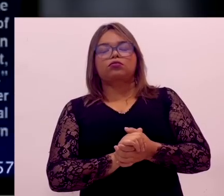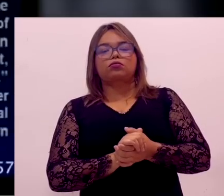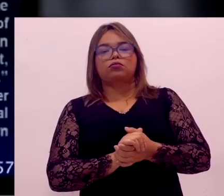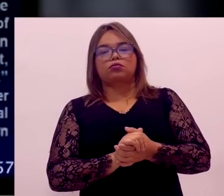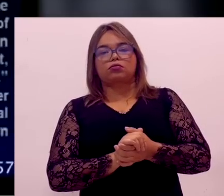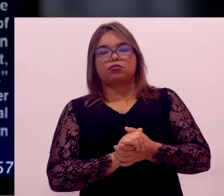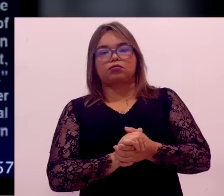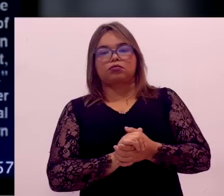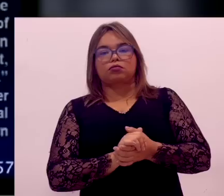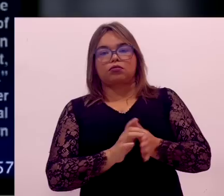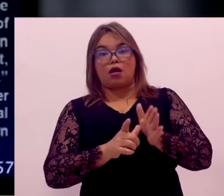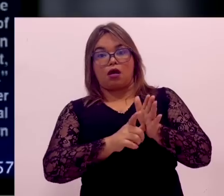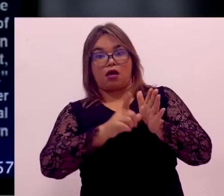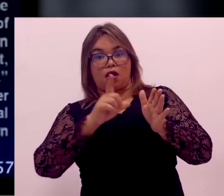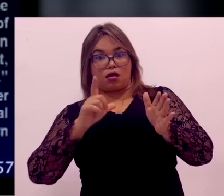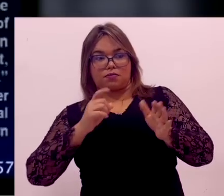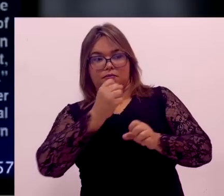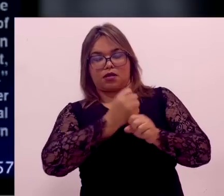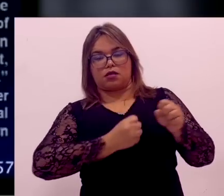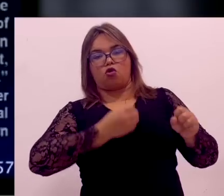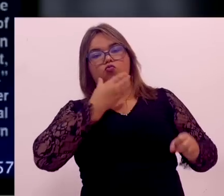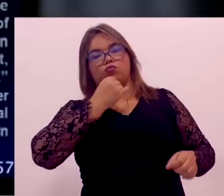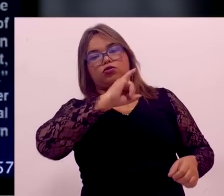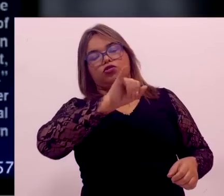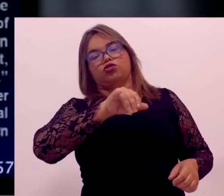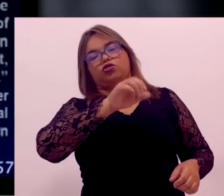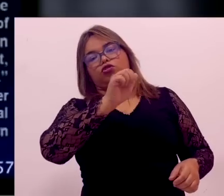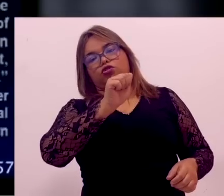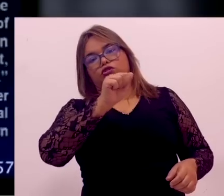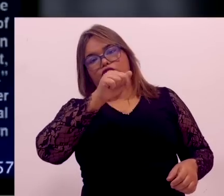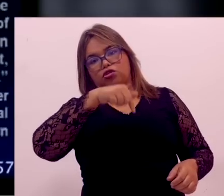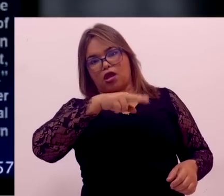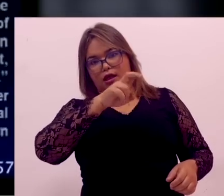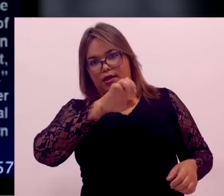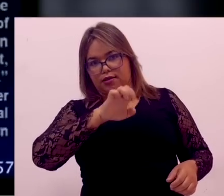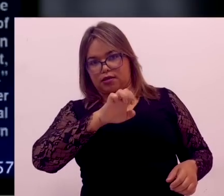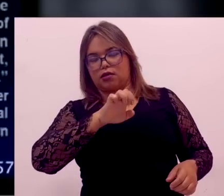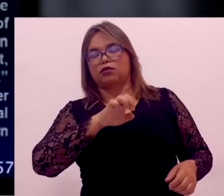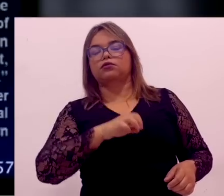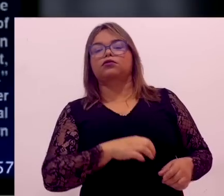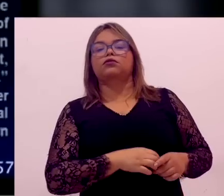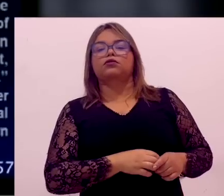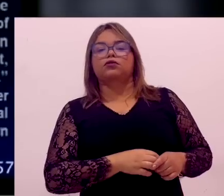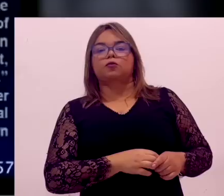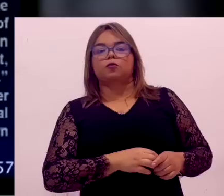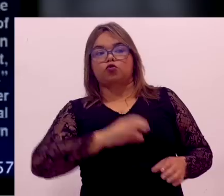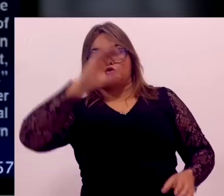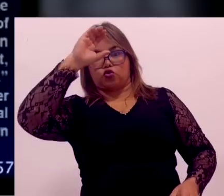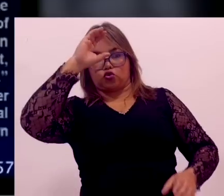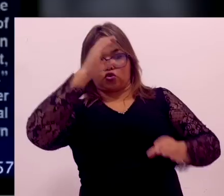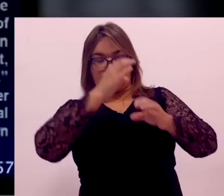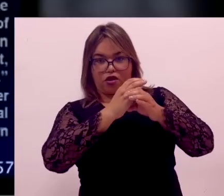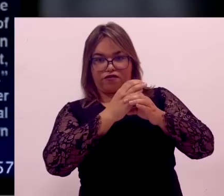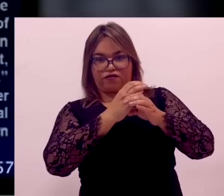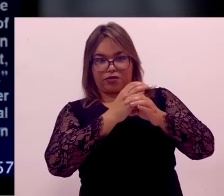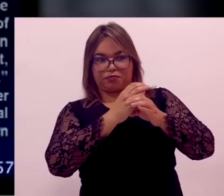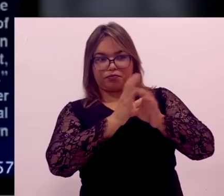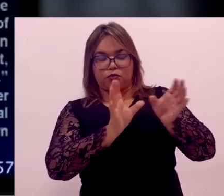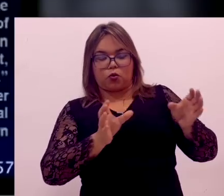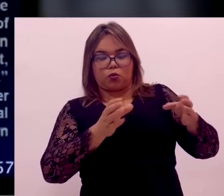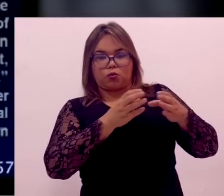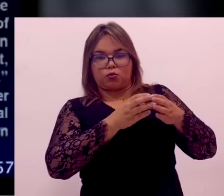pereceram nas chamas. Mas antes de sua execução, e quem fala é a maior fonte da maçonaria, o chefe da